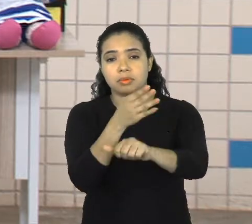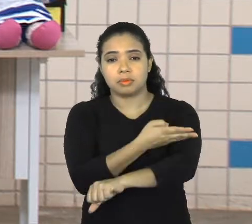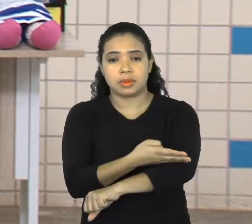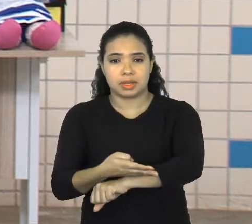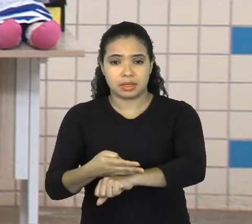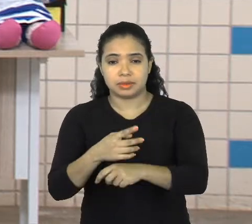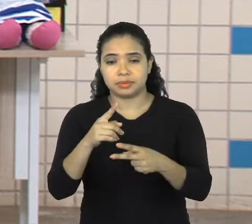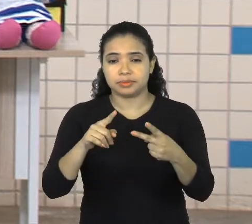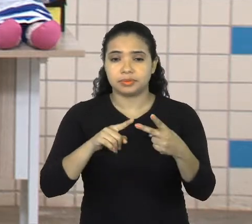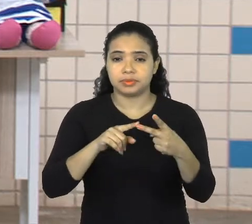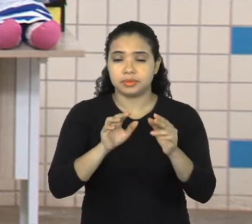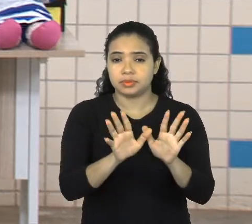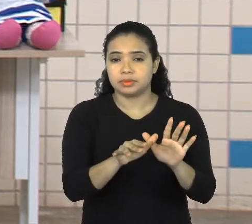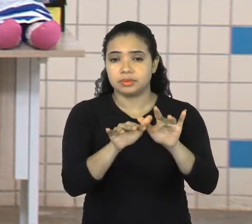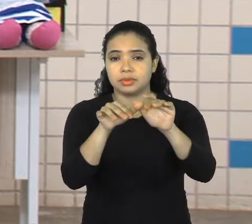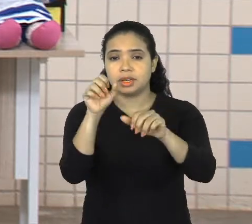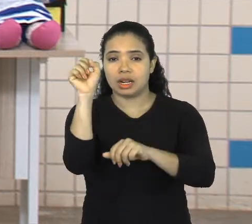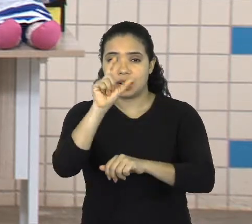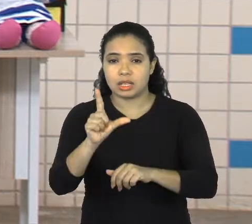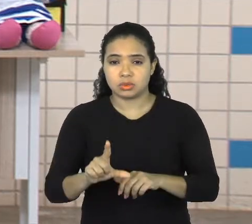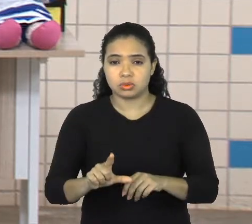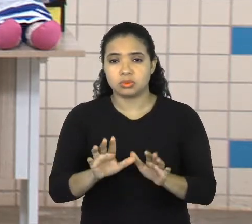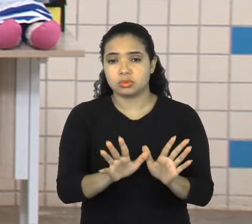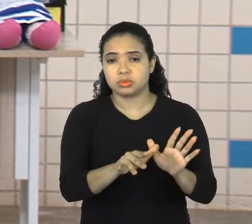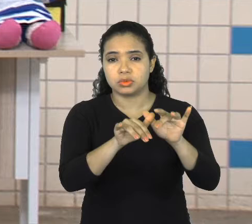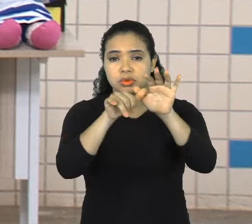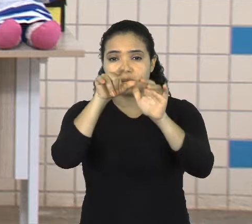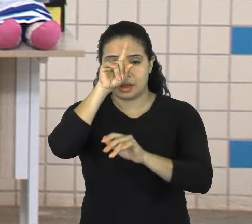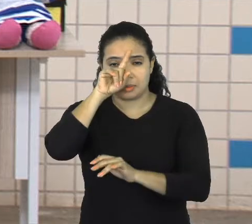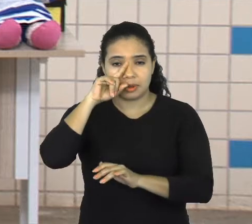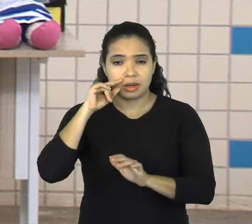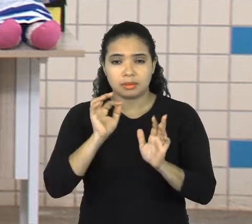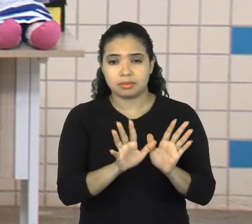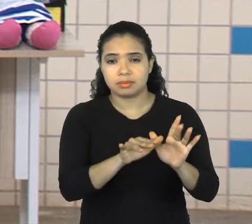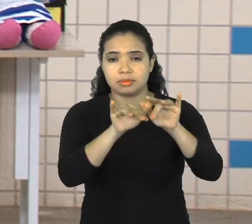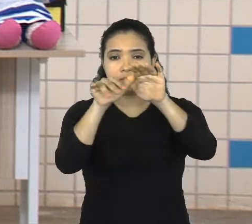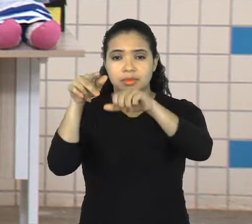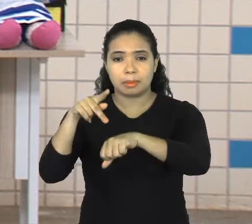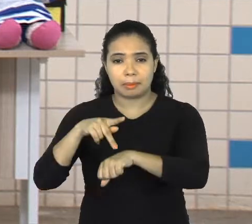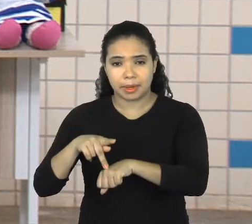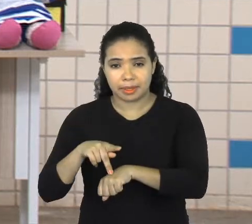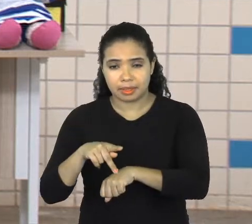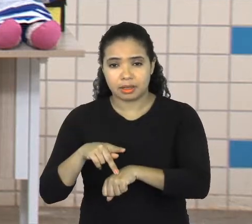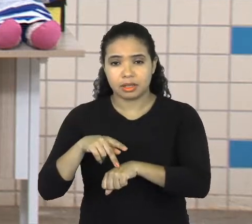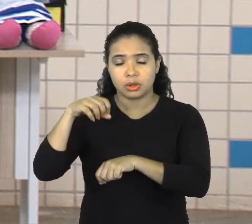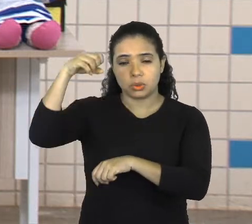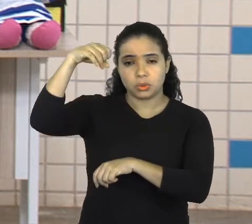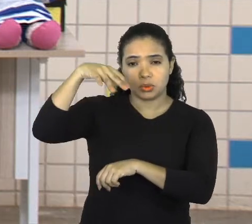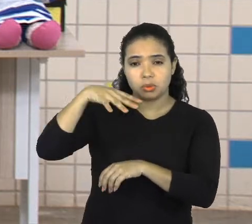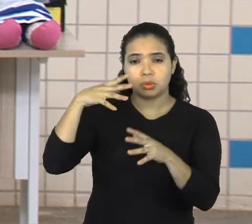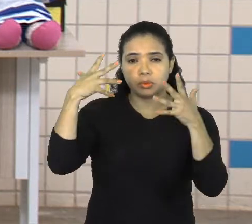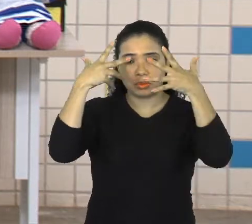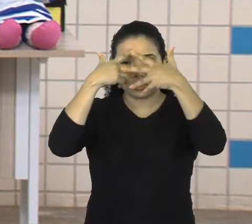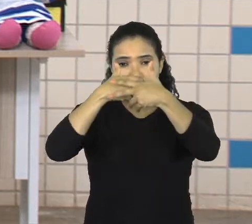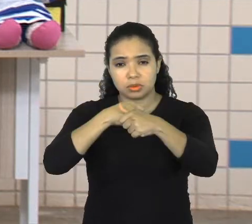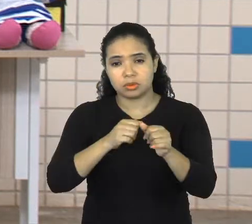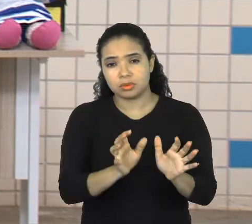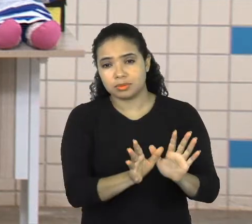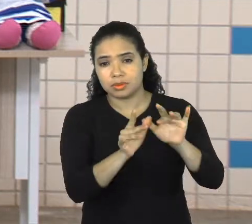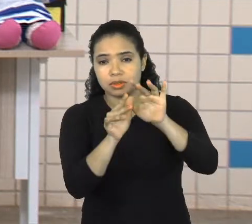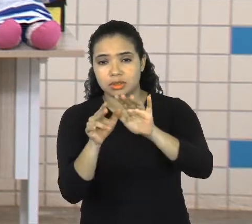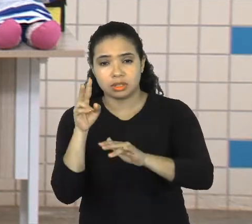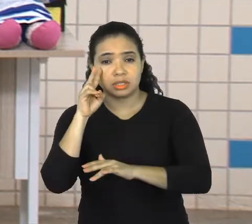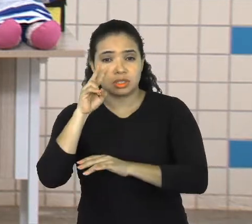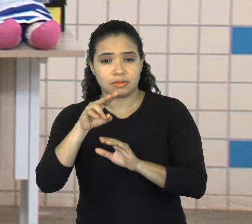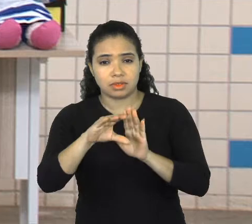segundo, azuis, amarelas, pretas. Brincam, luz, belas borboletas. Vocês viram que na